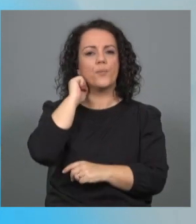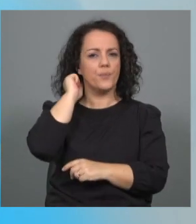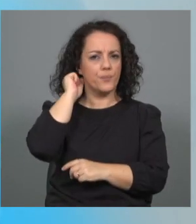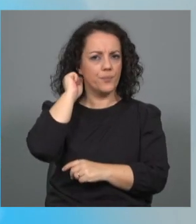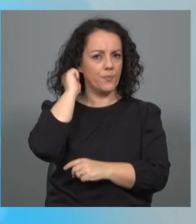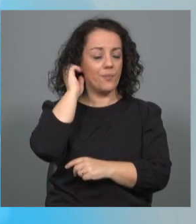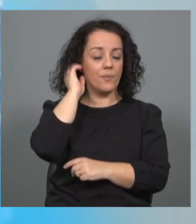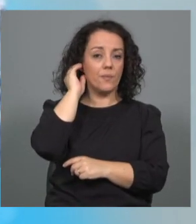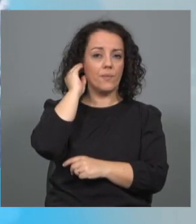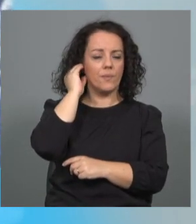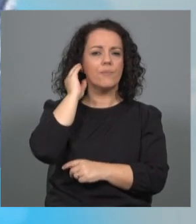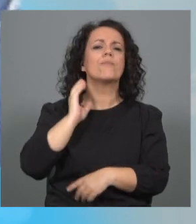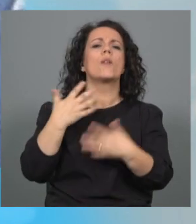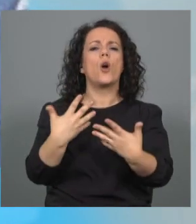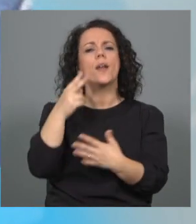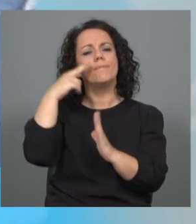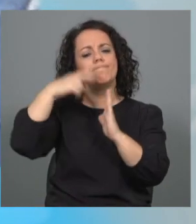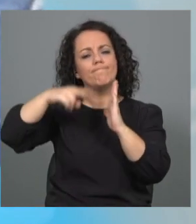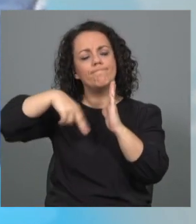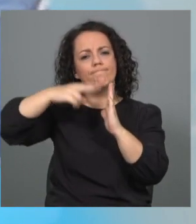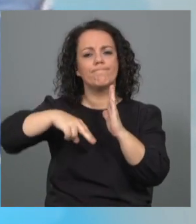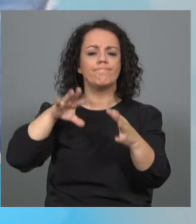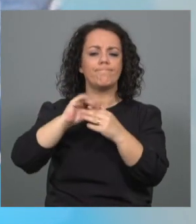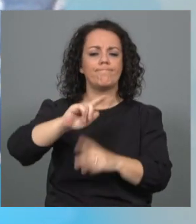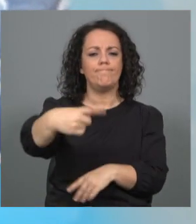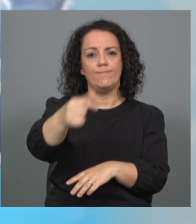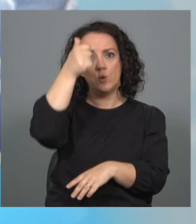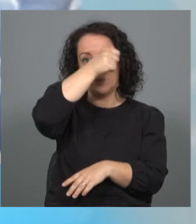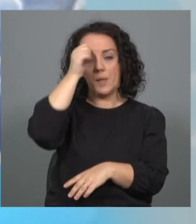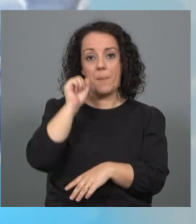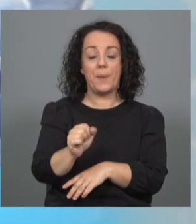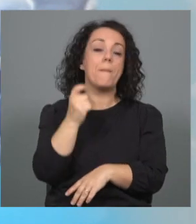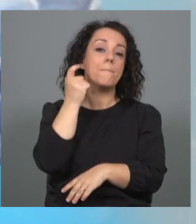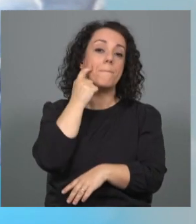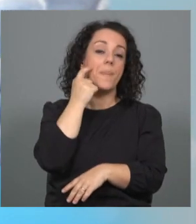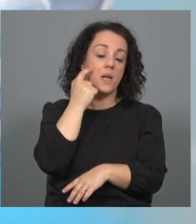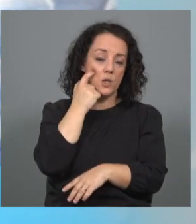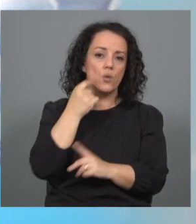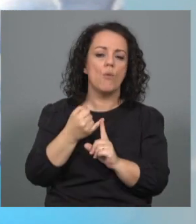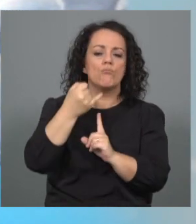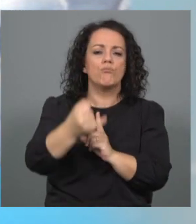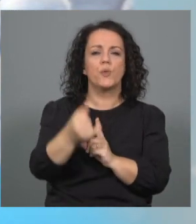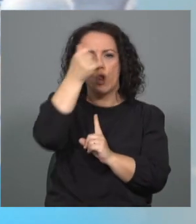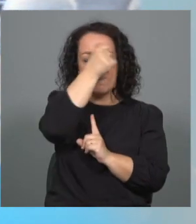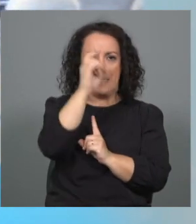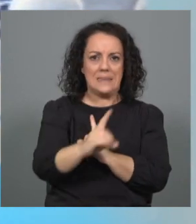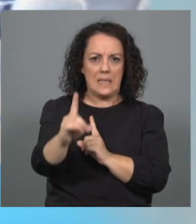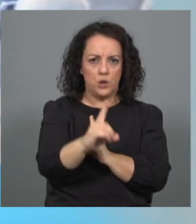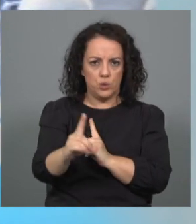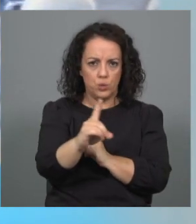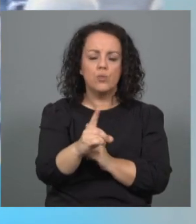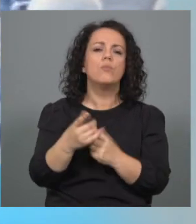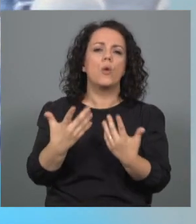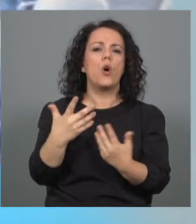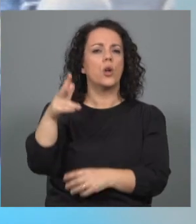Francisco Ruivo, espreitar a liturgia do próximo domingo, é o 6º domingo da Páscoa, e começamos já por